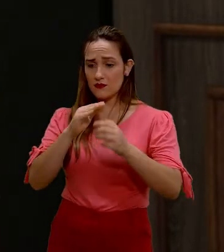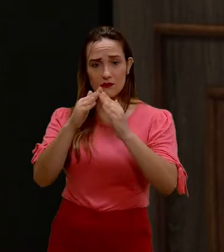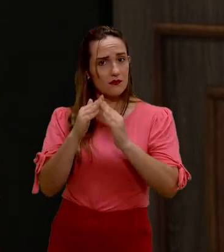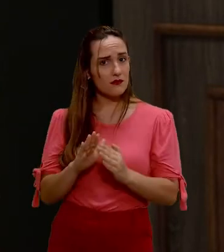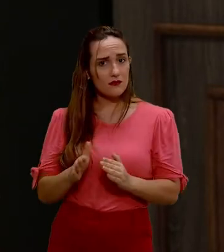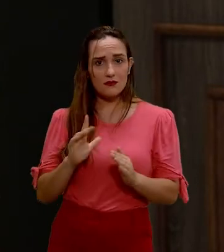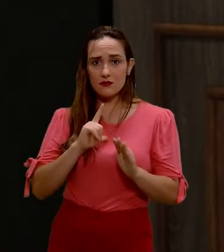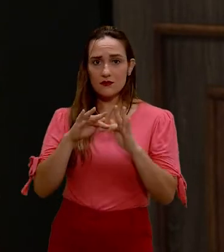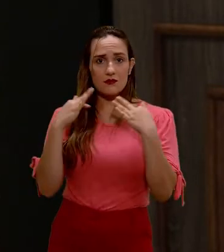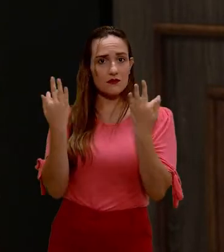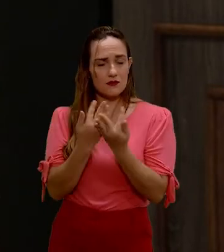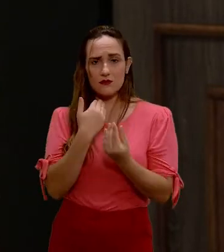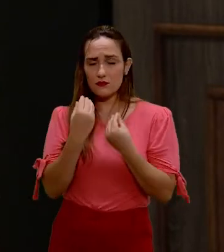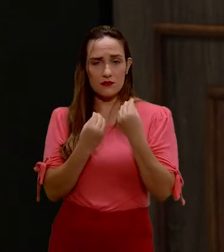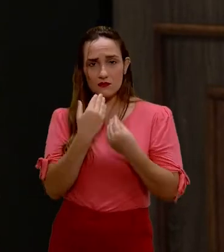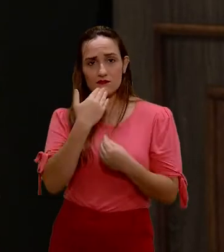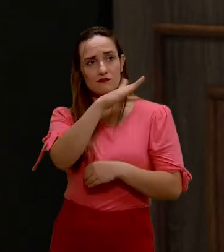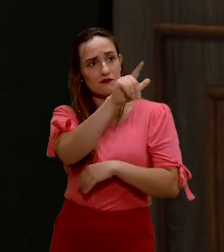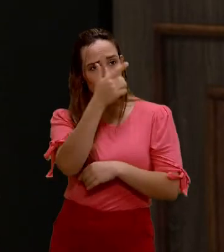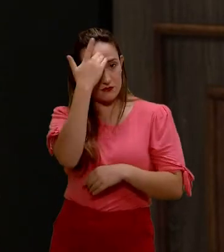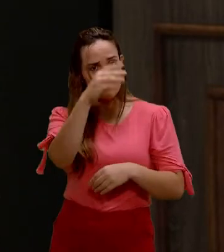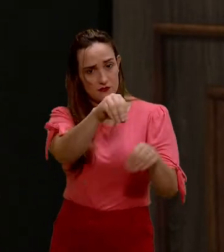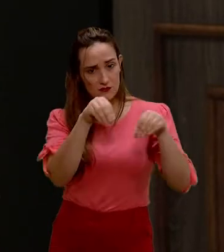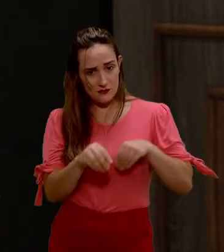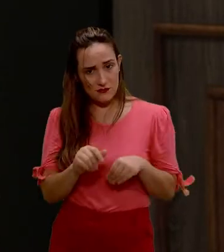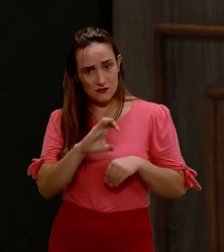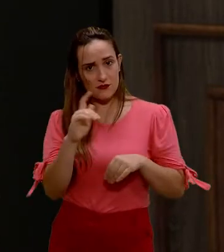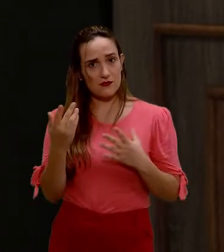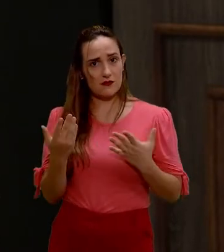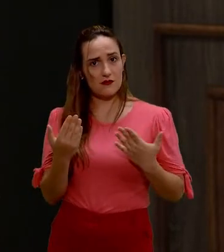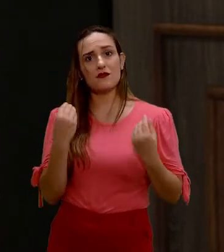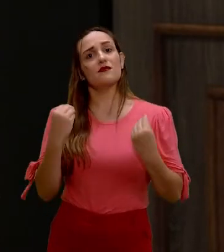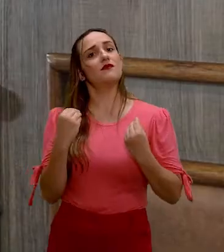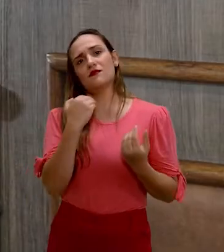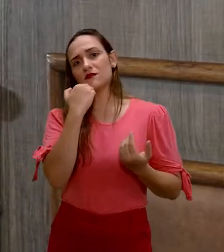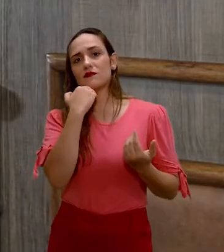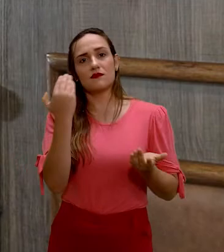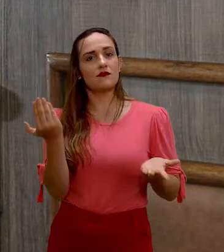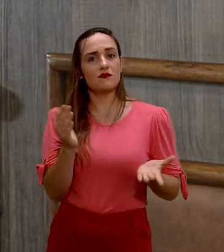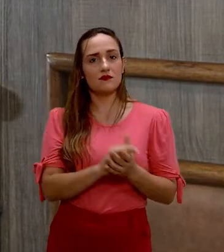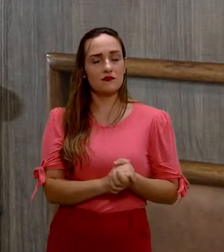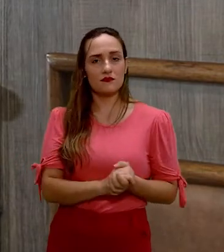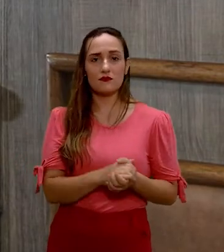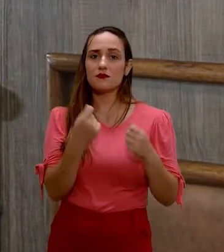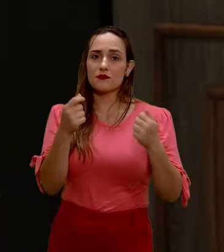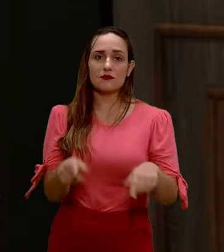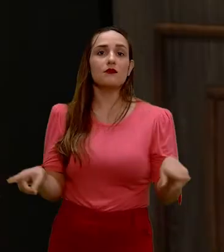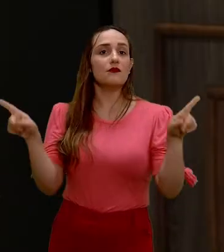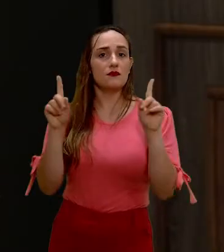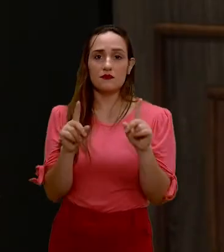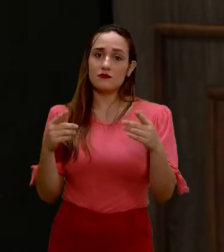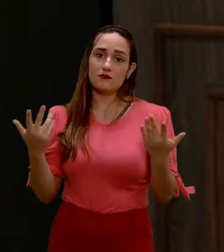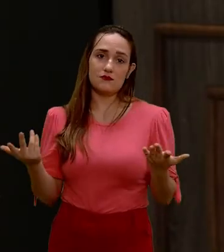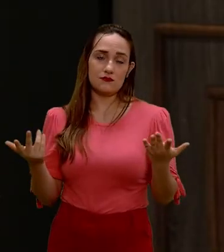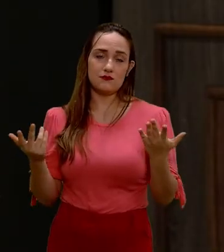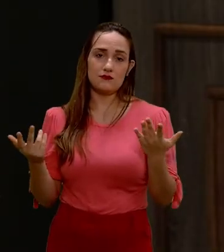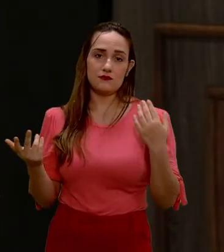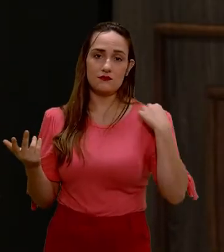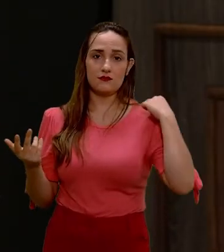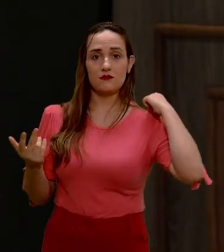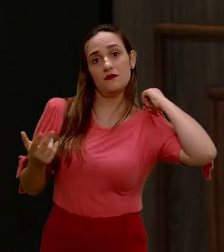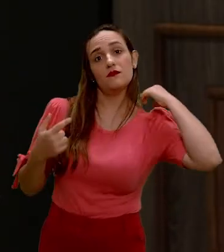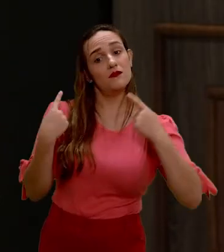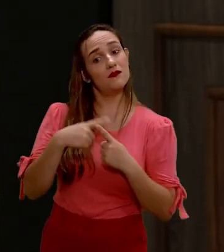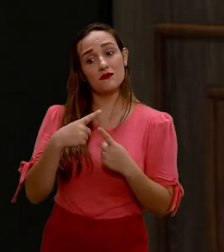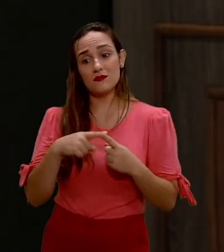têm casa, têm família. Como é que você vai deslocar esse servidor para a comunidade? Não faz isso. E também não há necessidade,